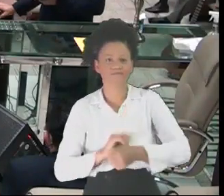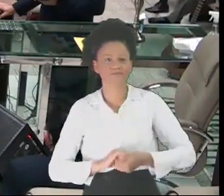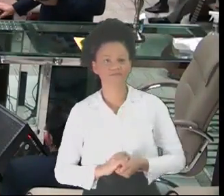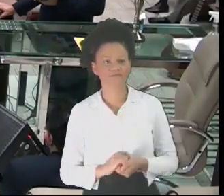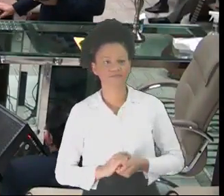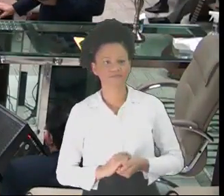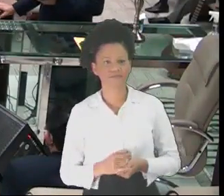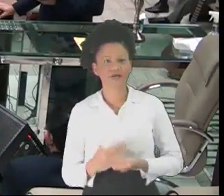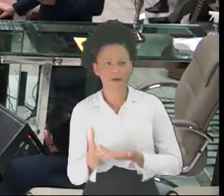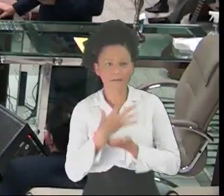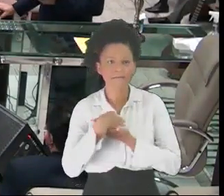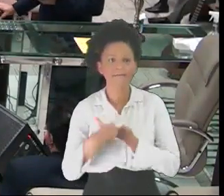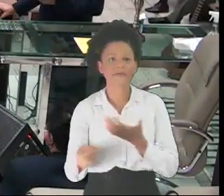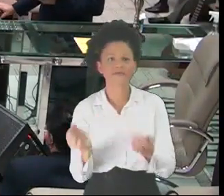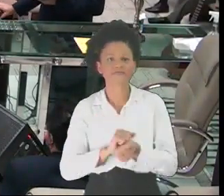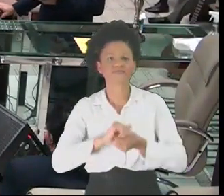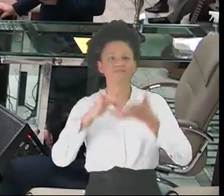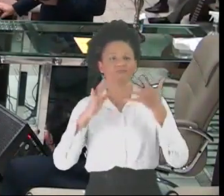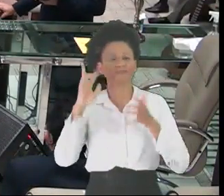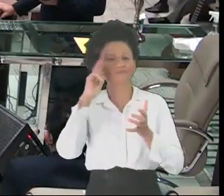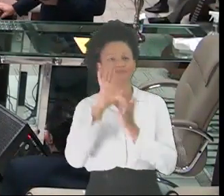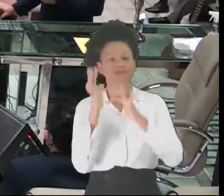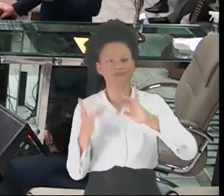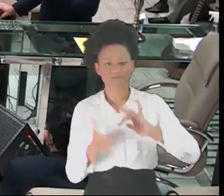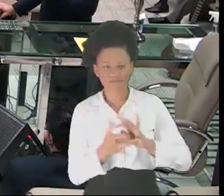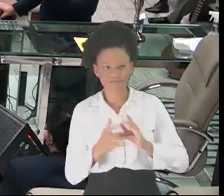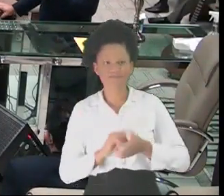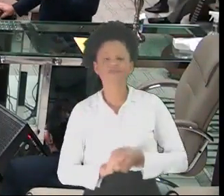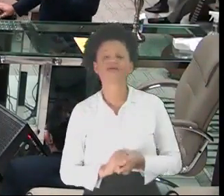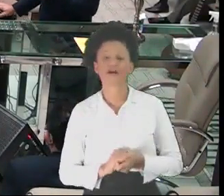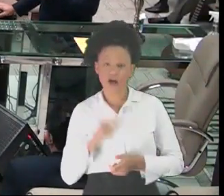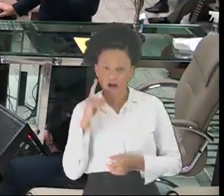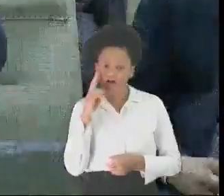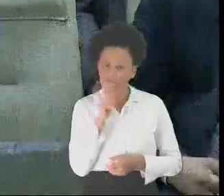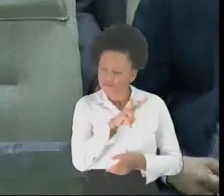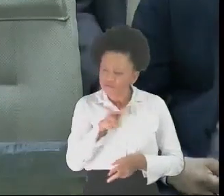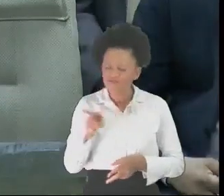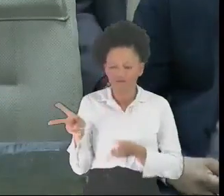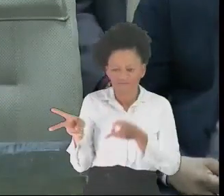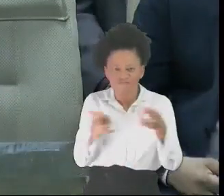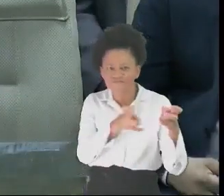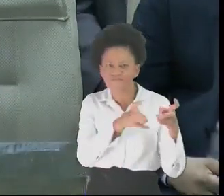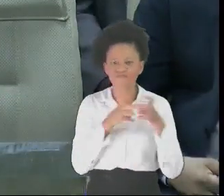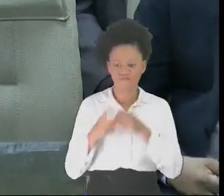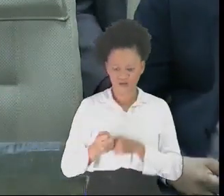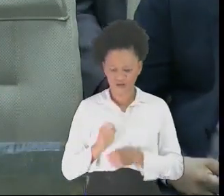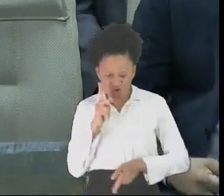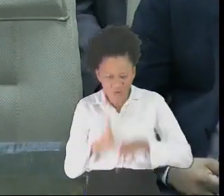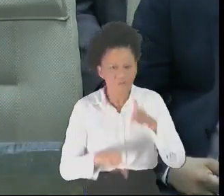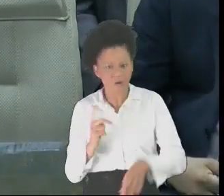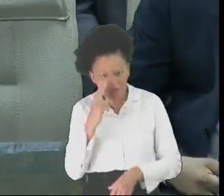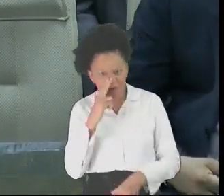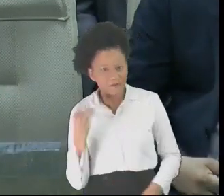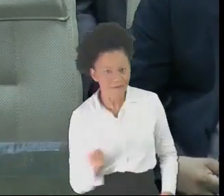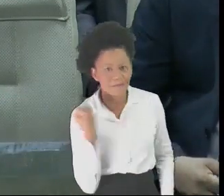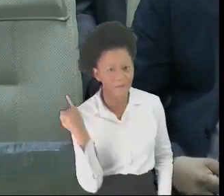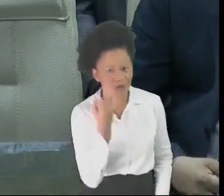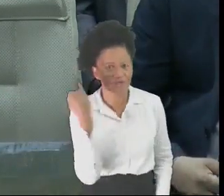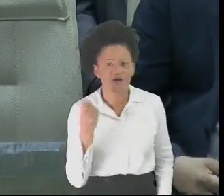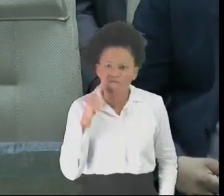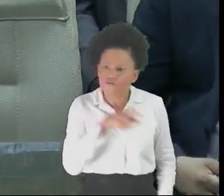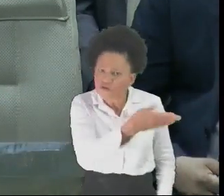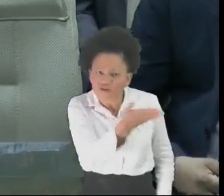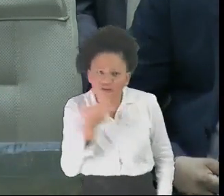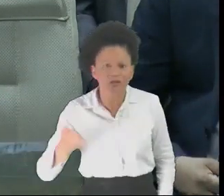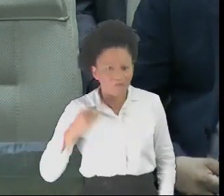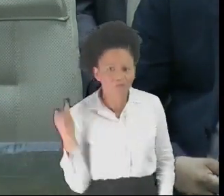Você dá para dar glória a Jesus, irmãos? Vocês estão vendo que esse povo tem importância? Vocês estão vendo o quanto vocês